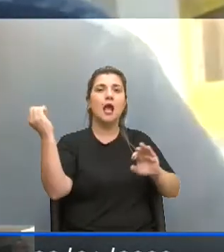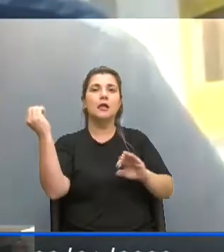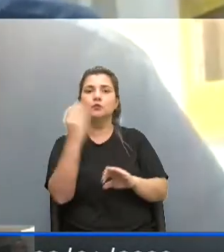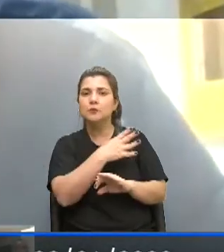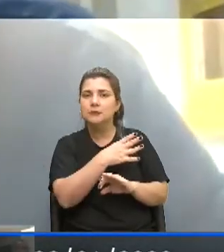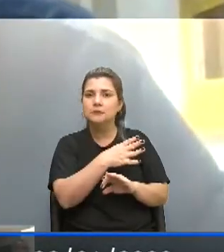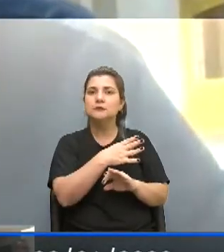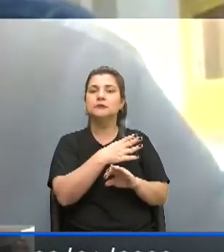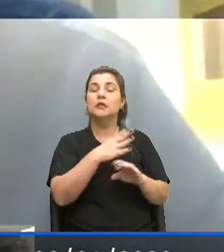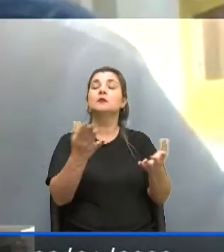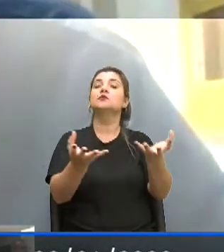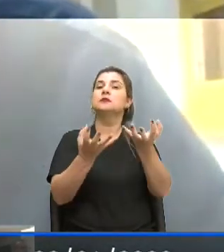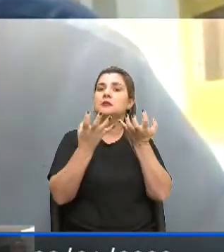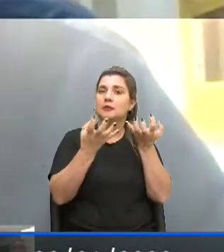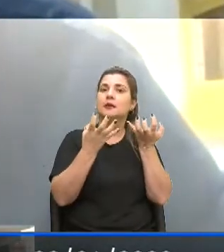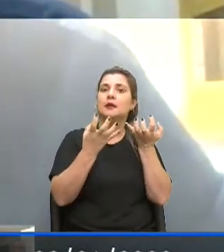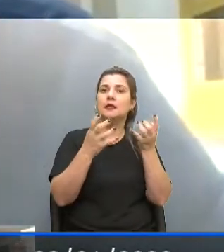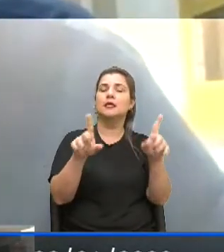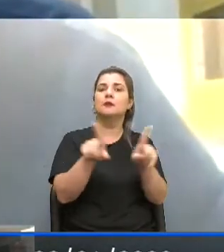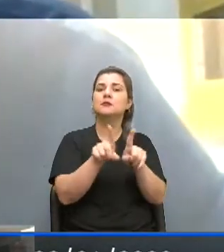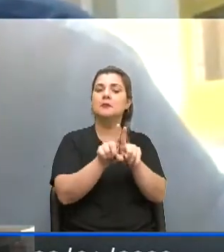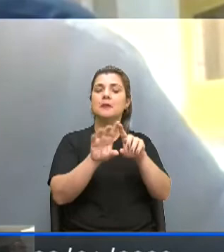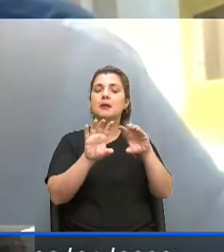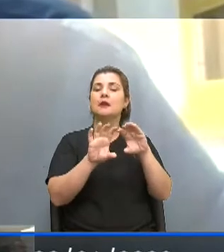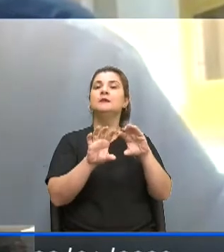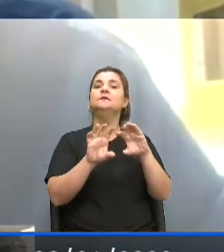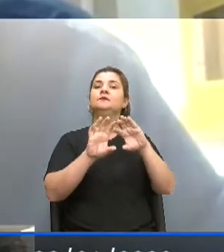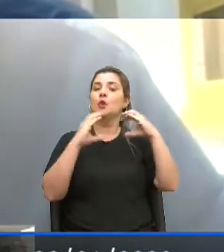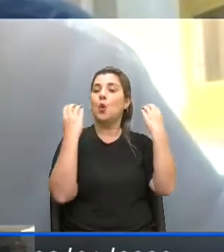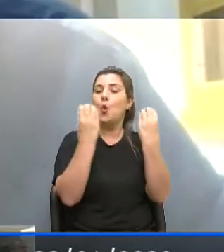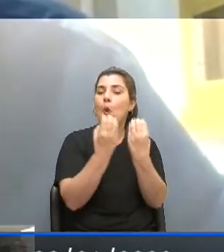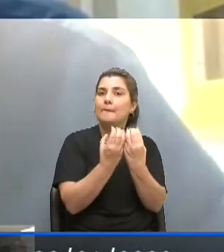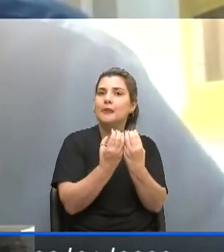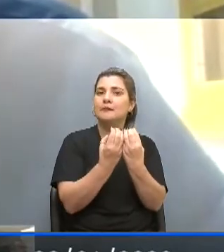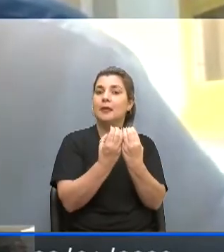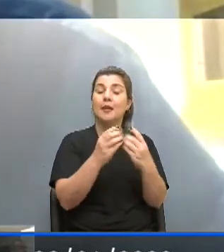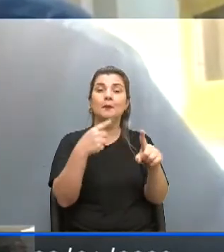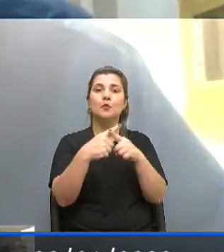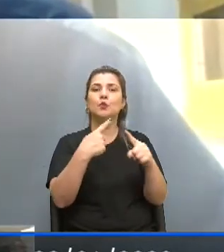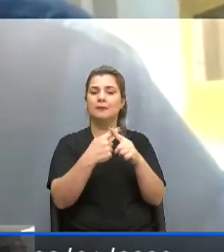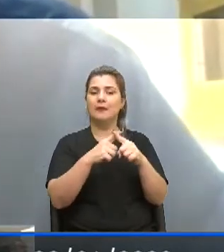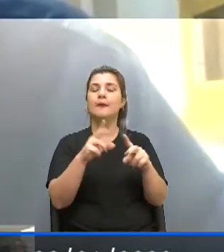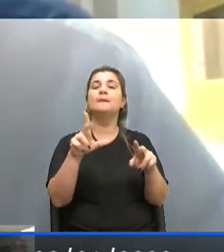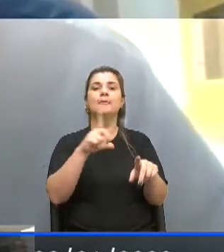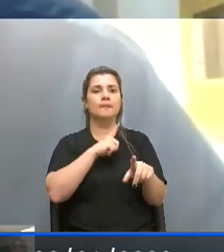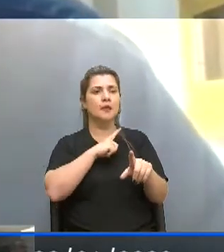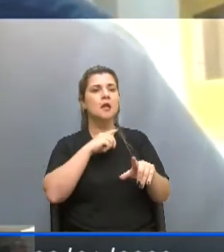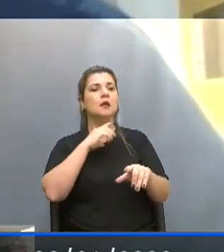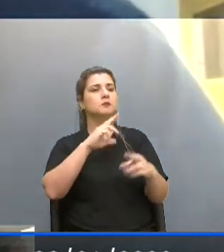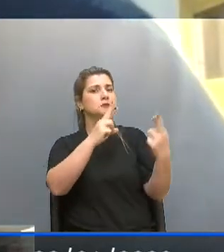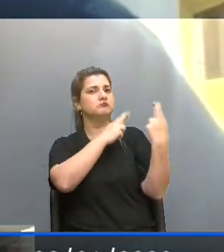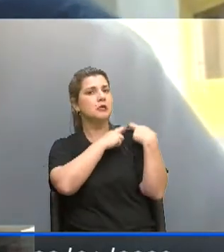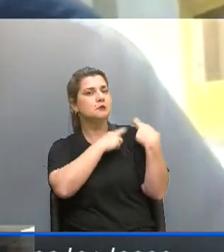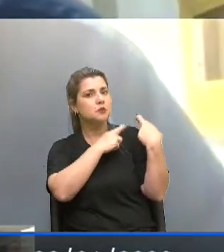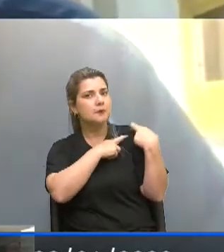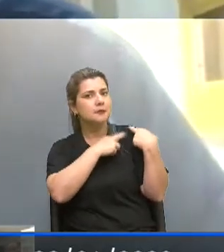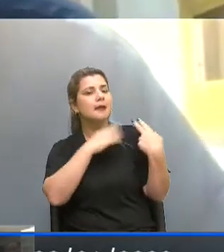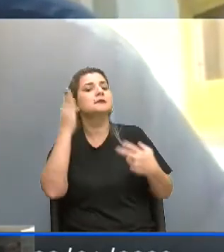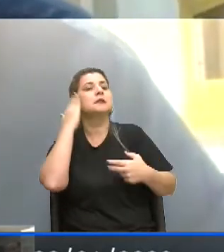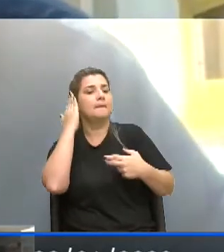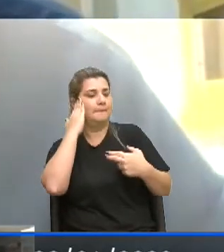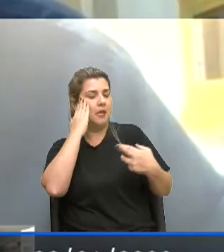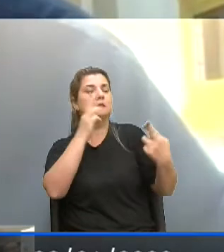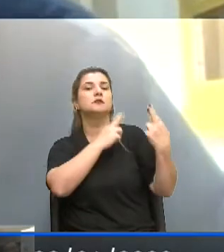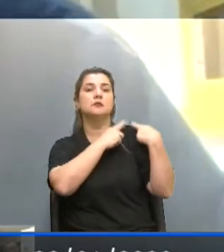criamos comitês para esses fins. Então, nós estamos com toda essa responsabilidade, sabemos que temos responsabilidade, mas também, por outro lado, precisamos ter